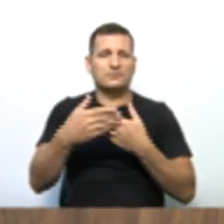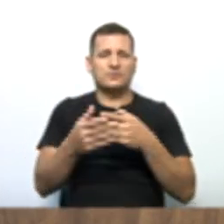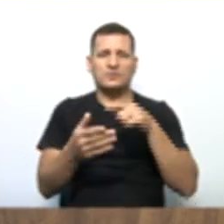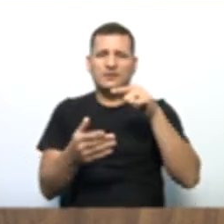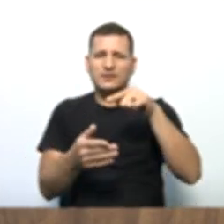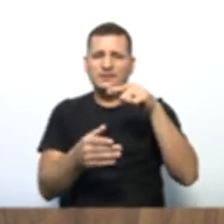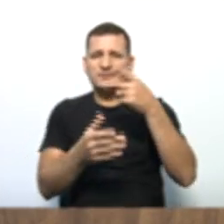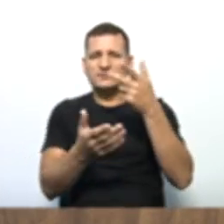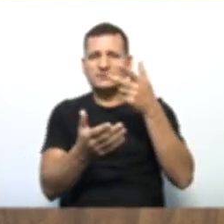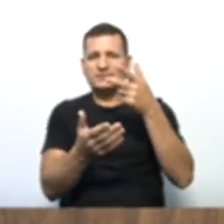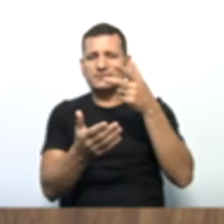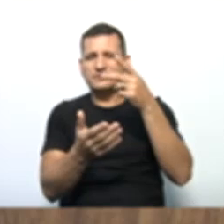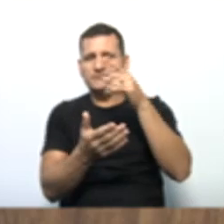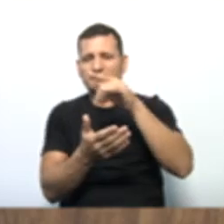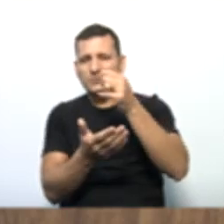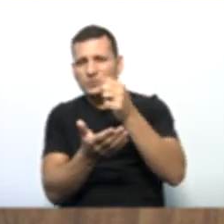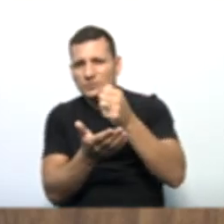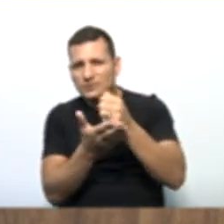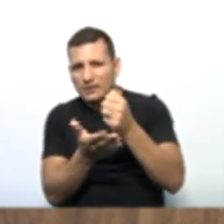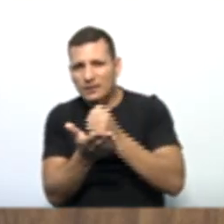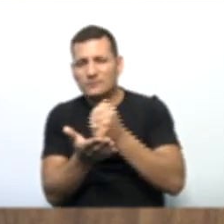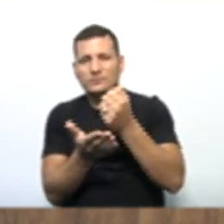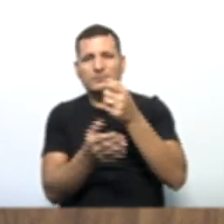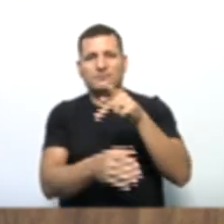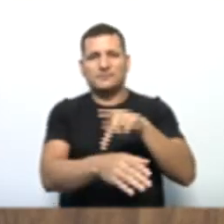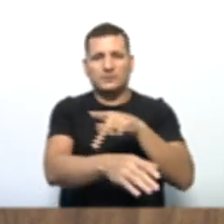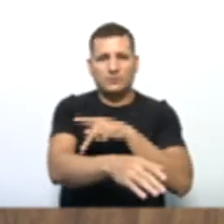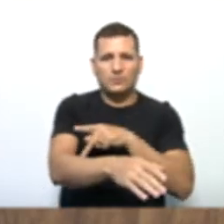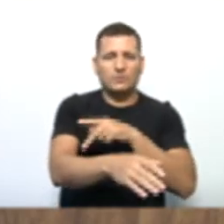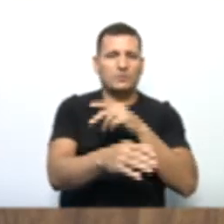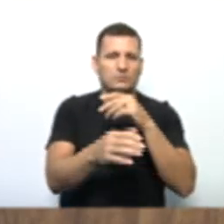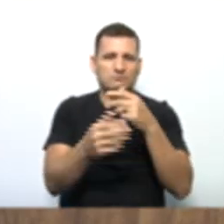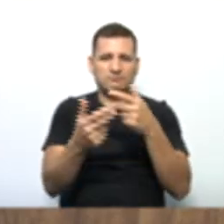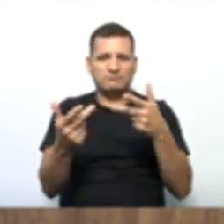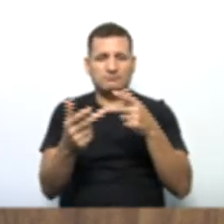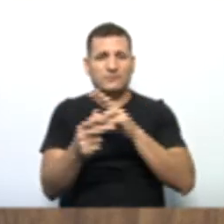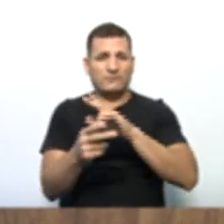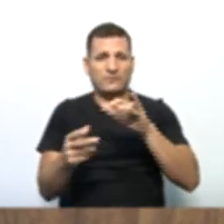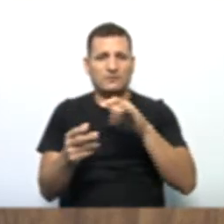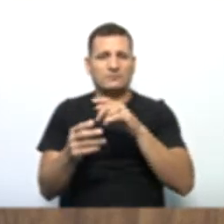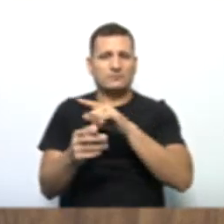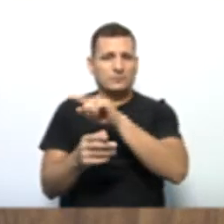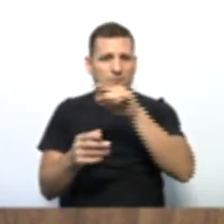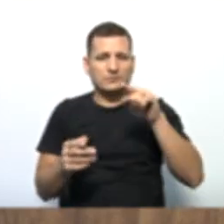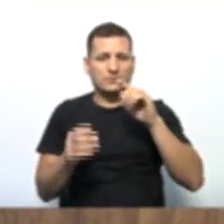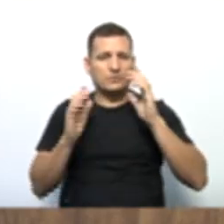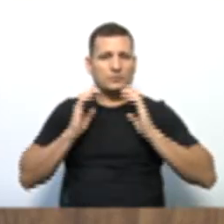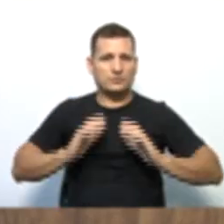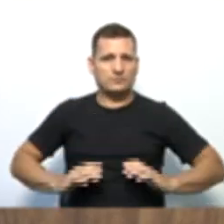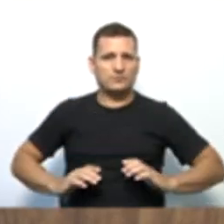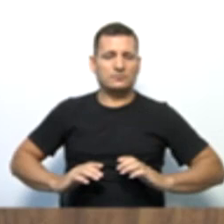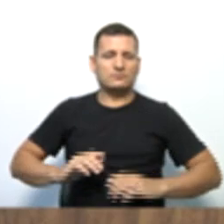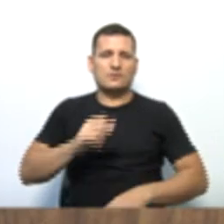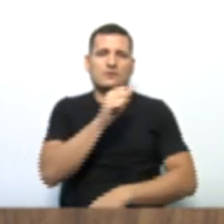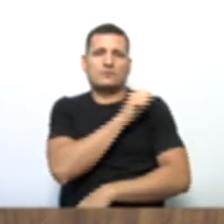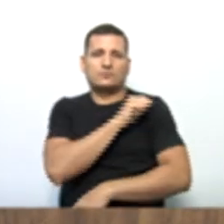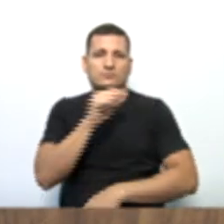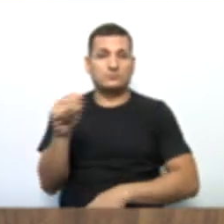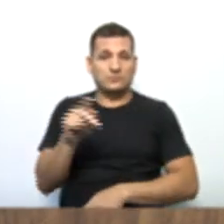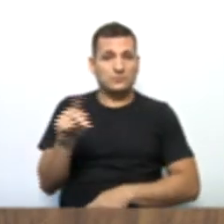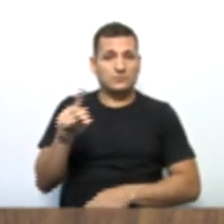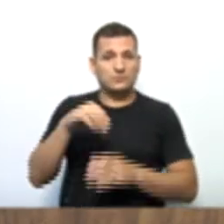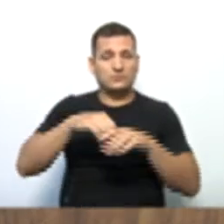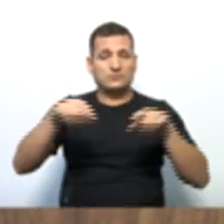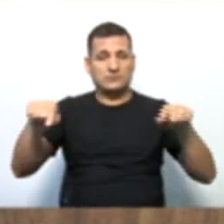contrato pedagógico, né? Ou de algo ali que vá nortear a conduta entre professor e aluno em sala de aula, já é justamente